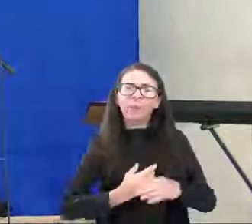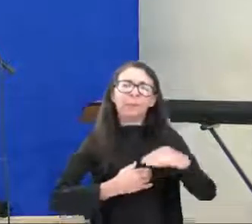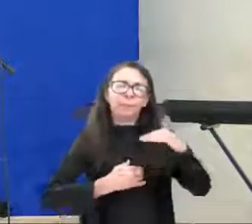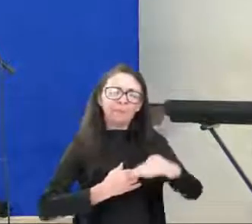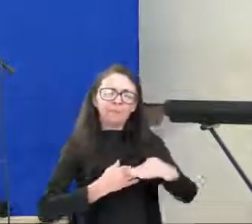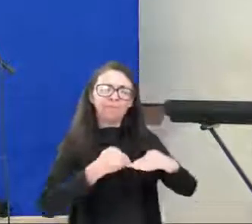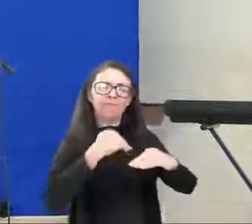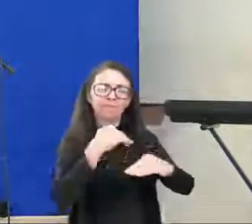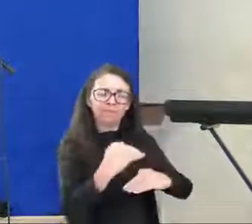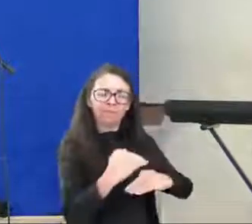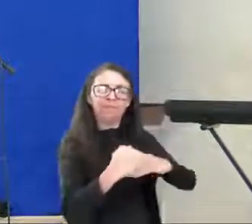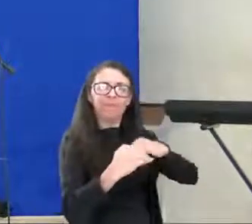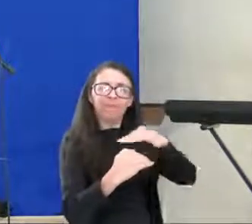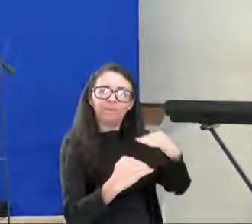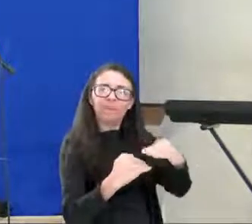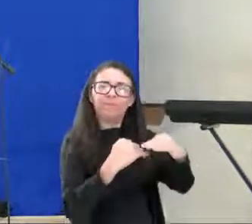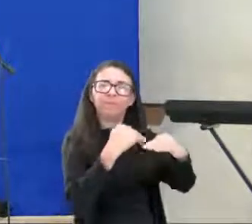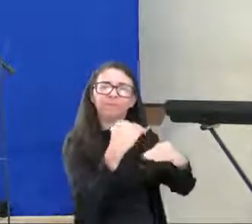Ó,